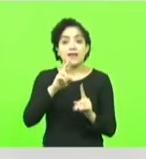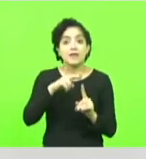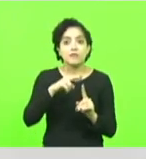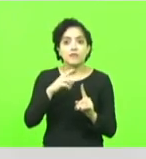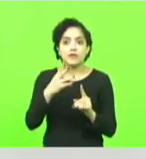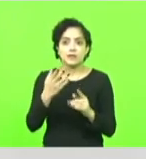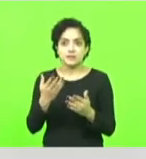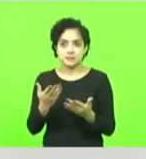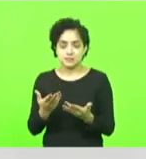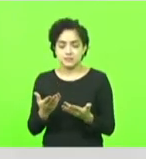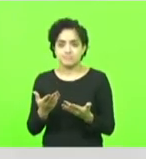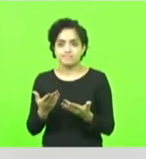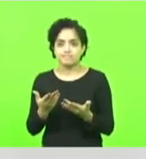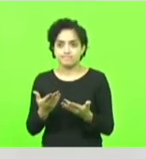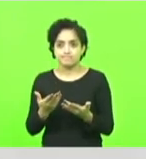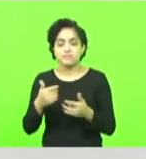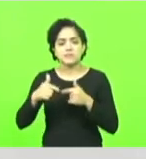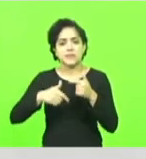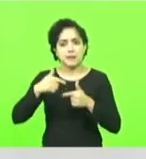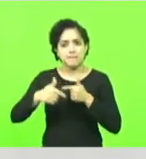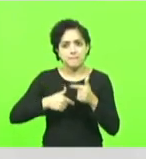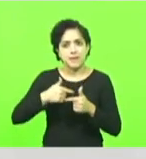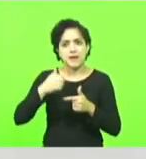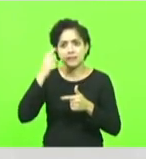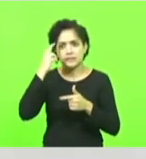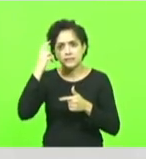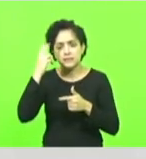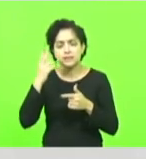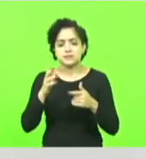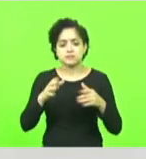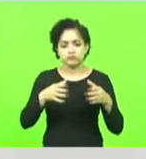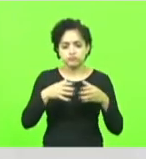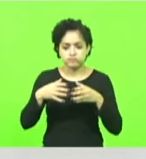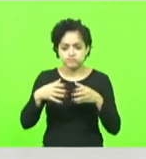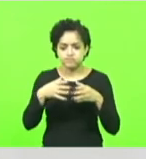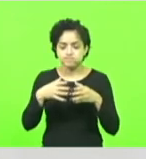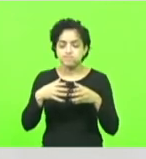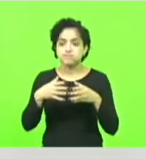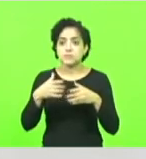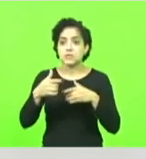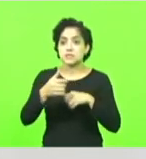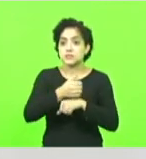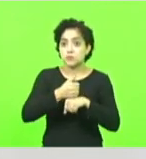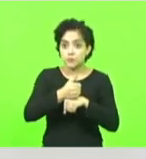nosso Brasil. Trabalho de inteligência, o trabalho de campo, são profissionais